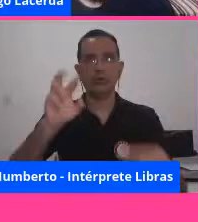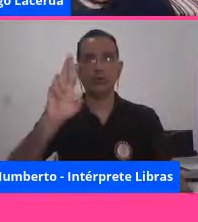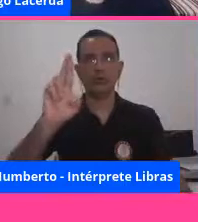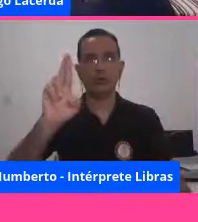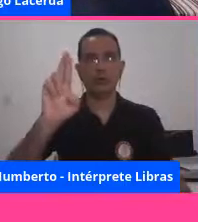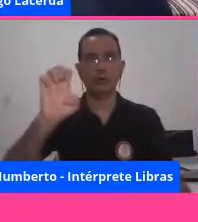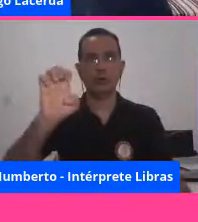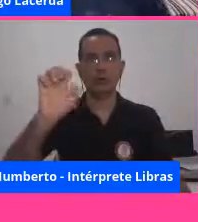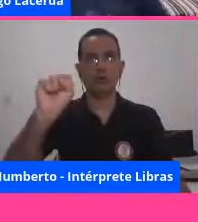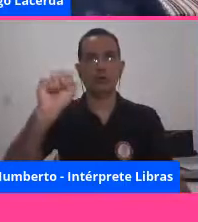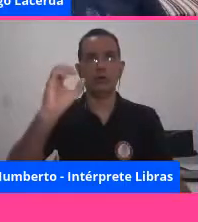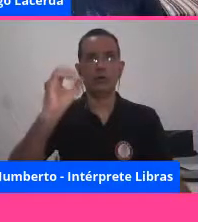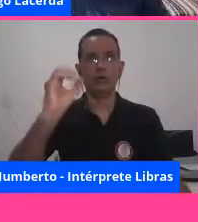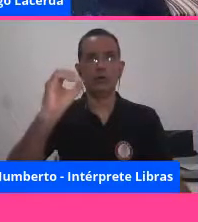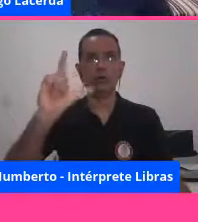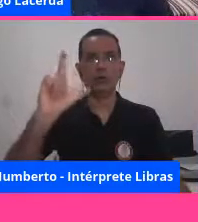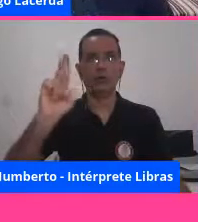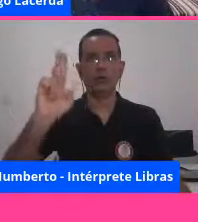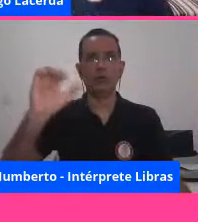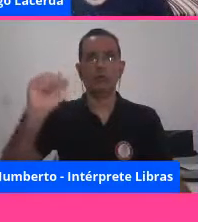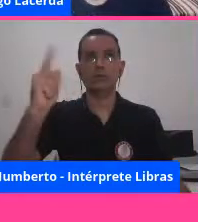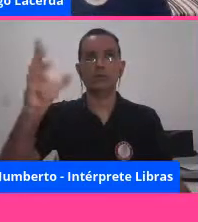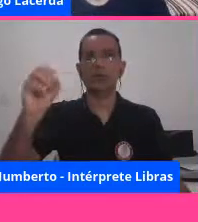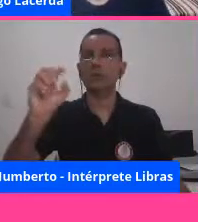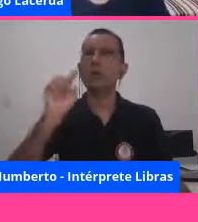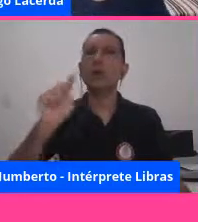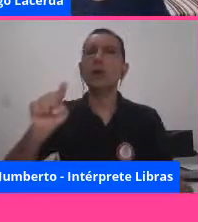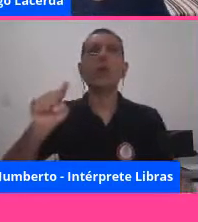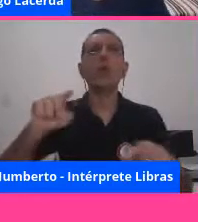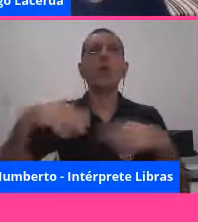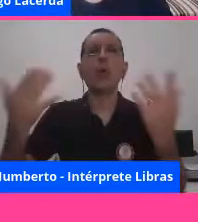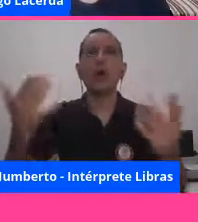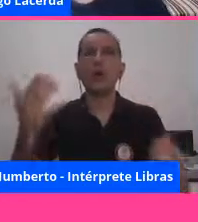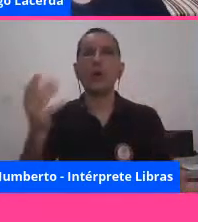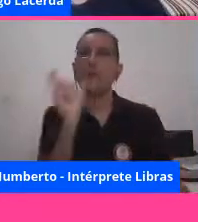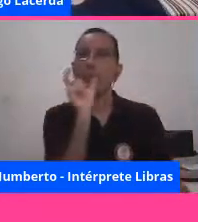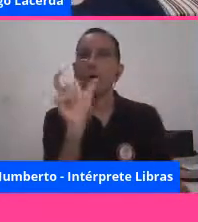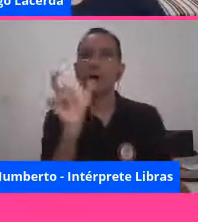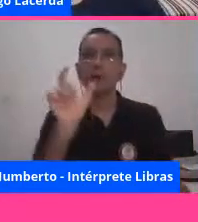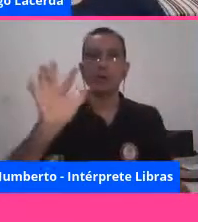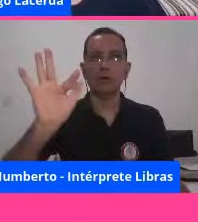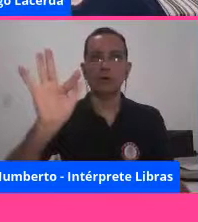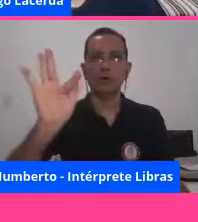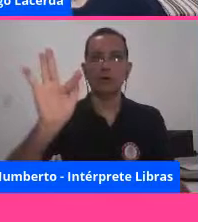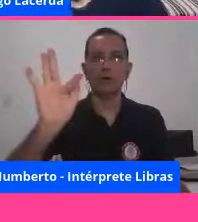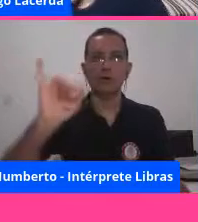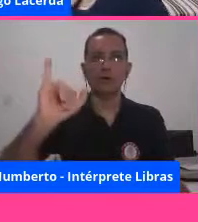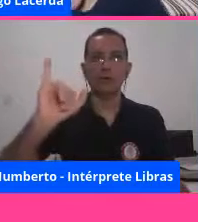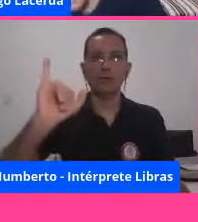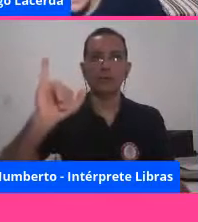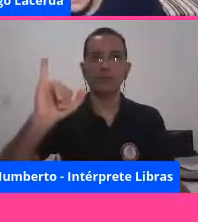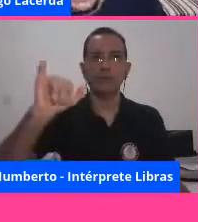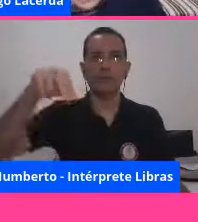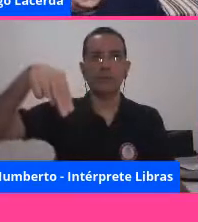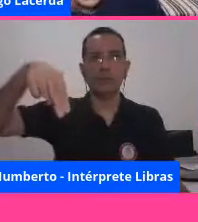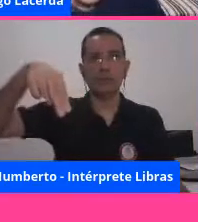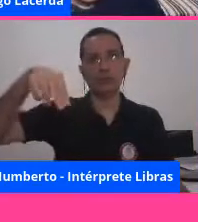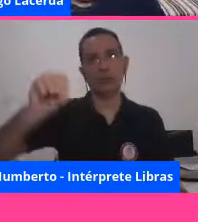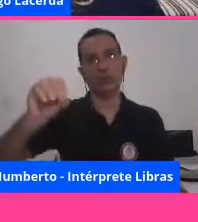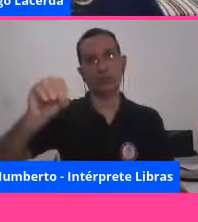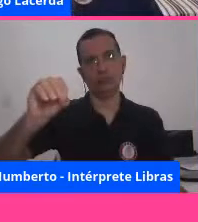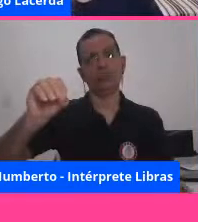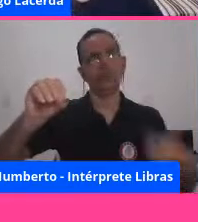clica fino. Por quê? Porque se você clicar em grosso, o teu STL vai ficar cheio de ponta, vai ficar meio